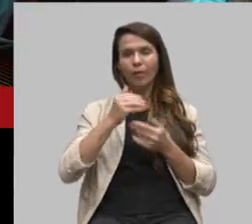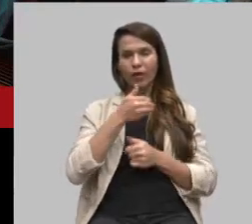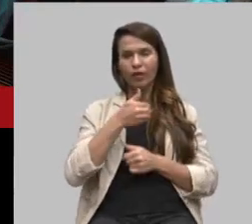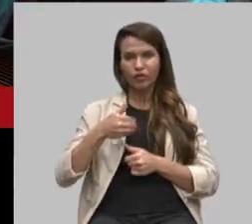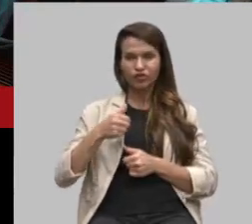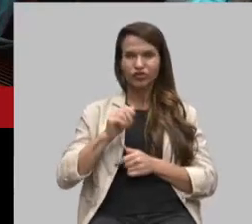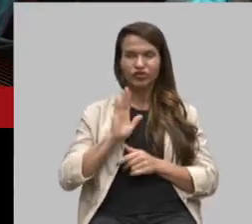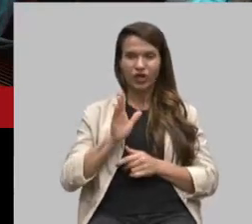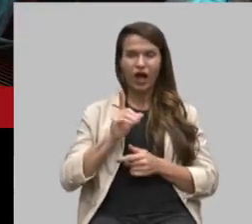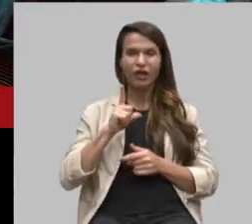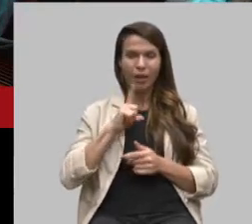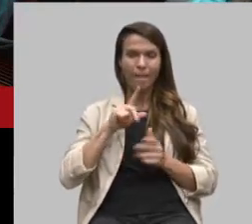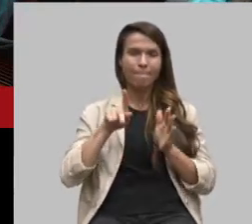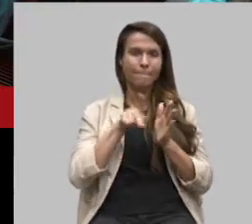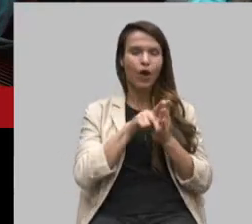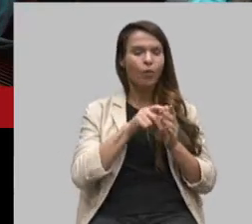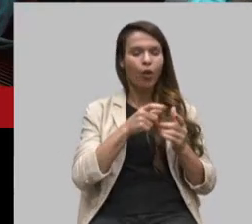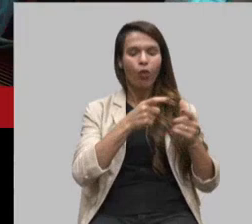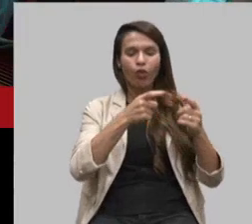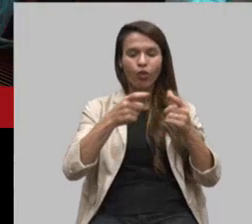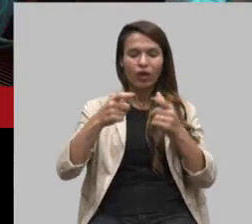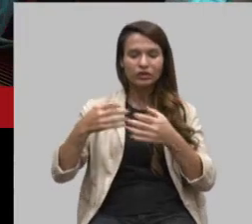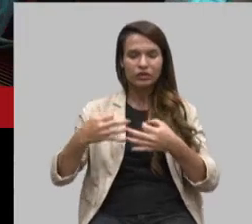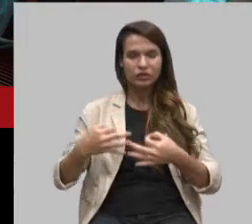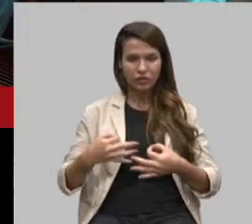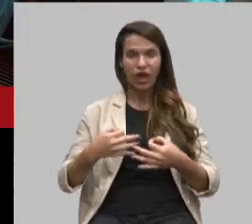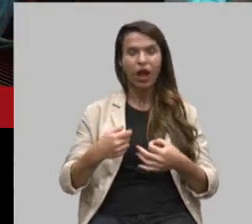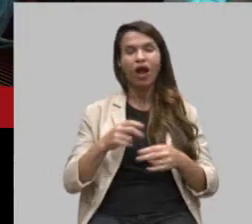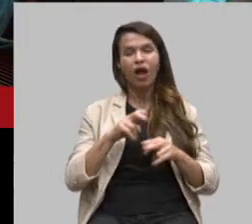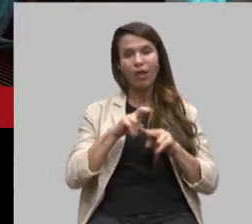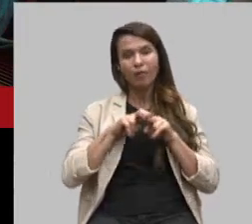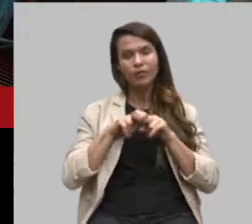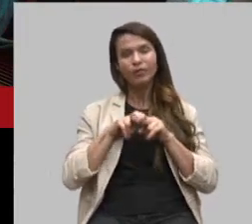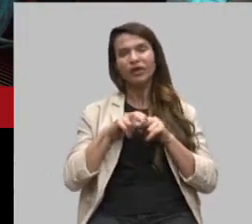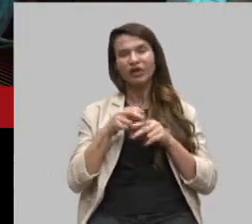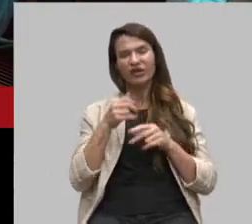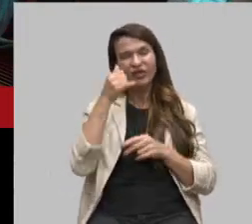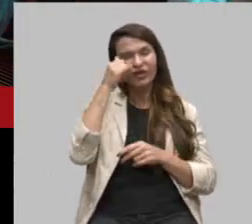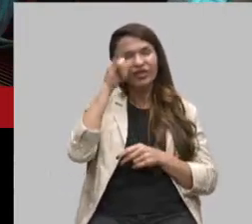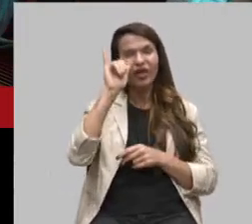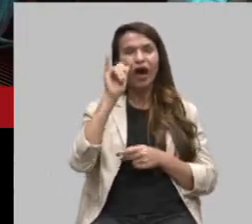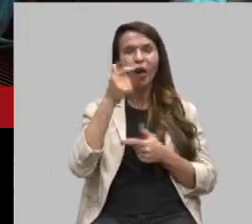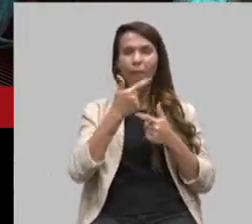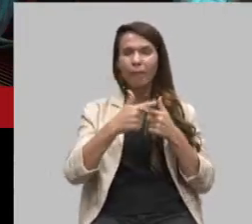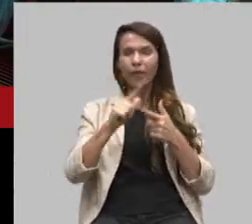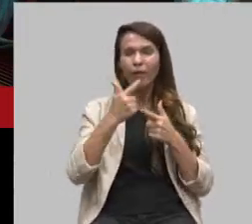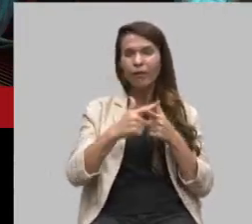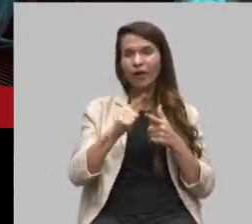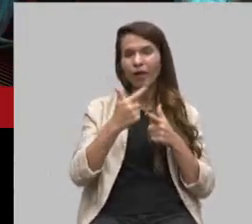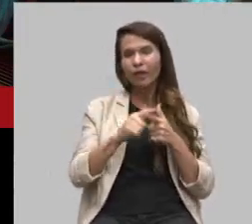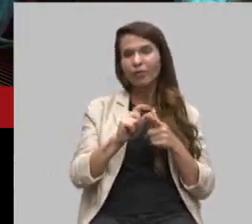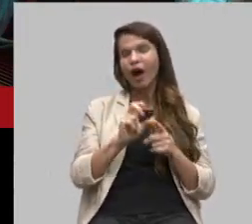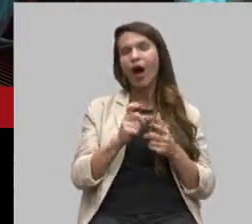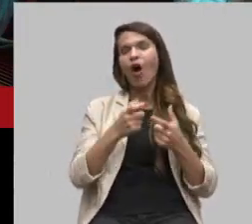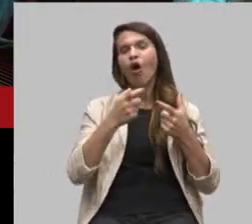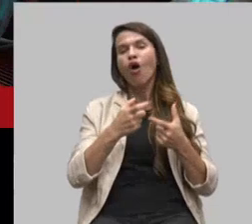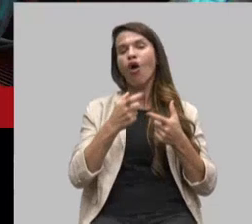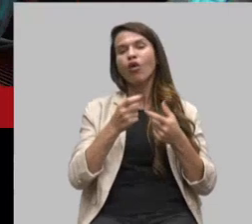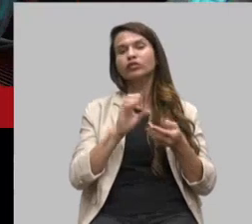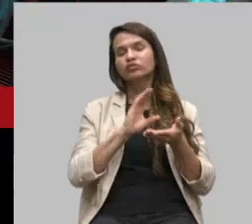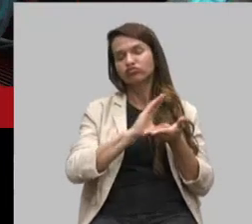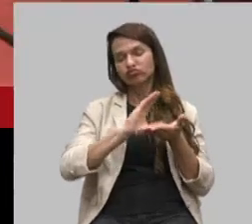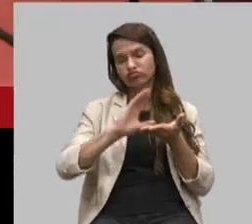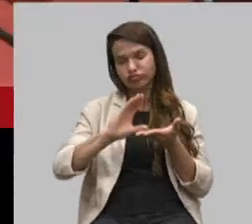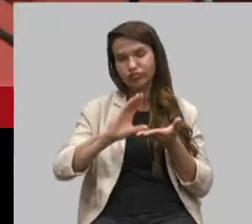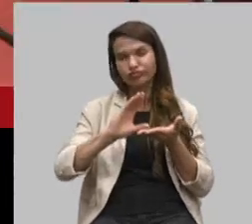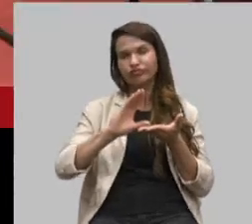destinados para onde que eles devem ir é justamente para que não ocorra nenhum tipo de problema onde esse dinheiro vai ser aplicado então